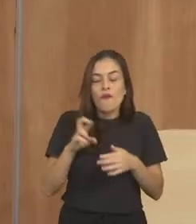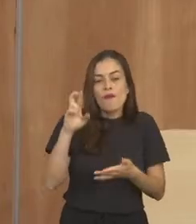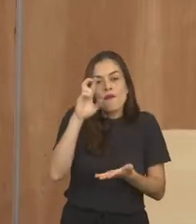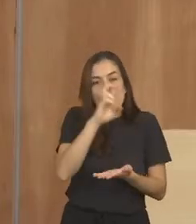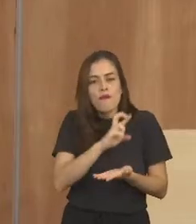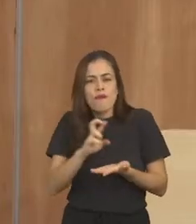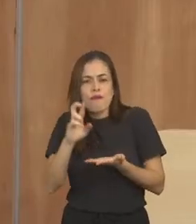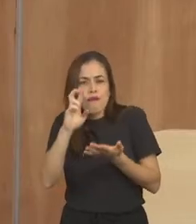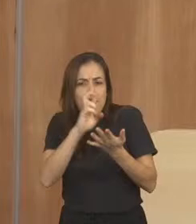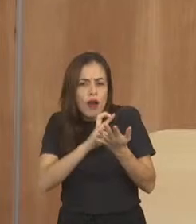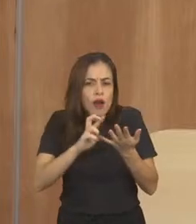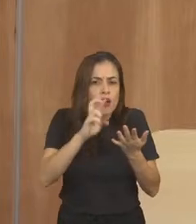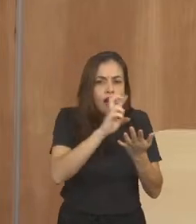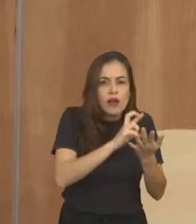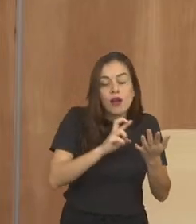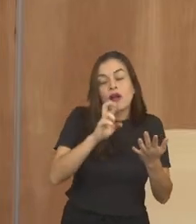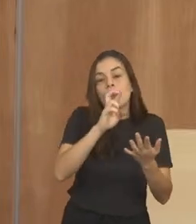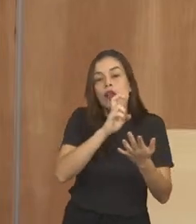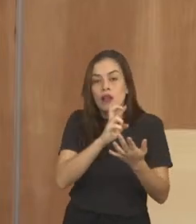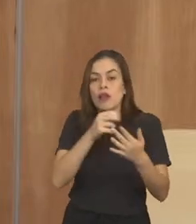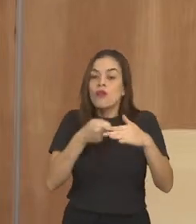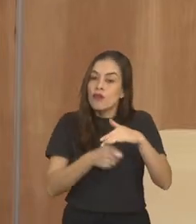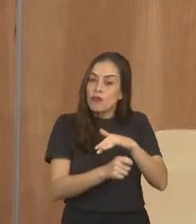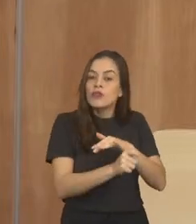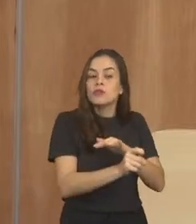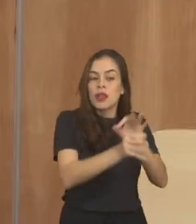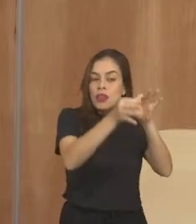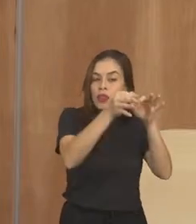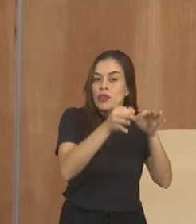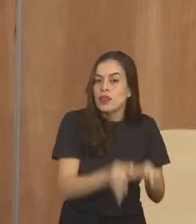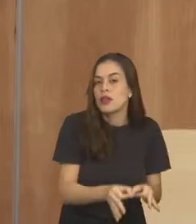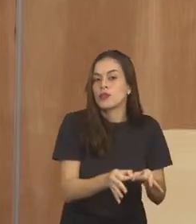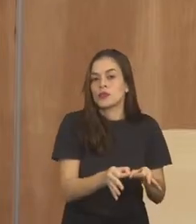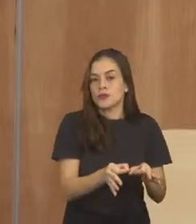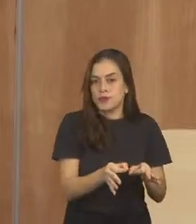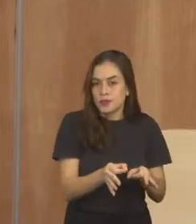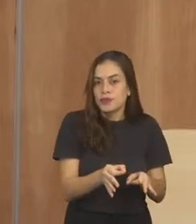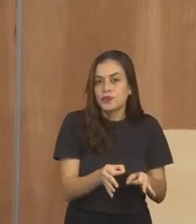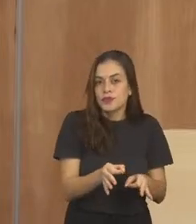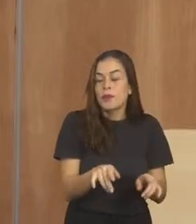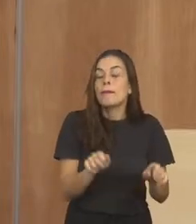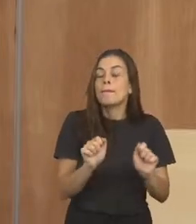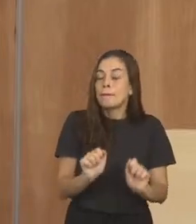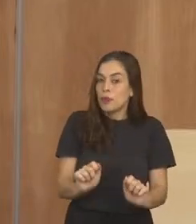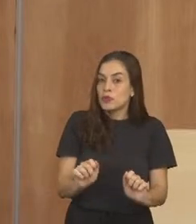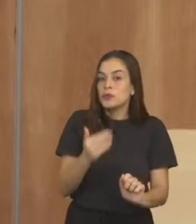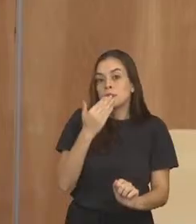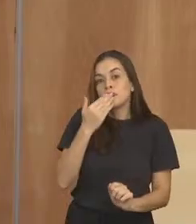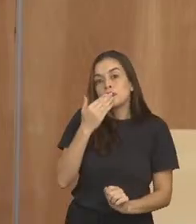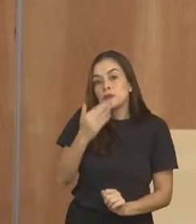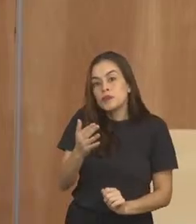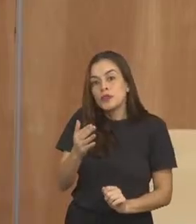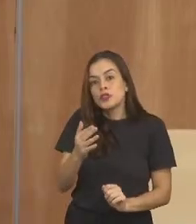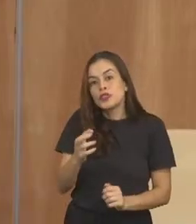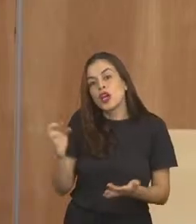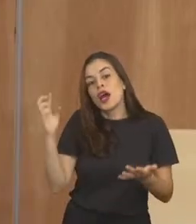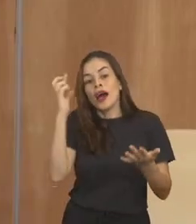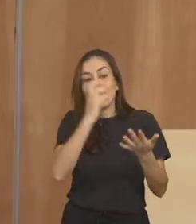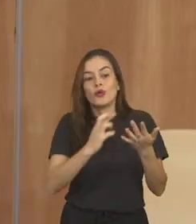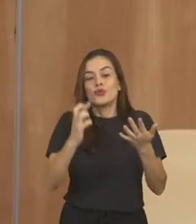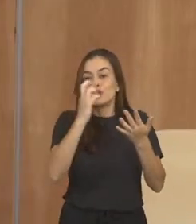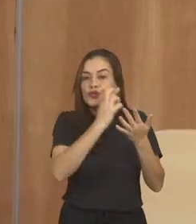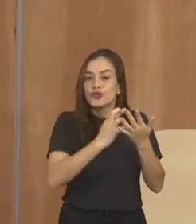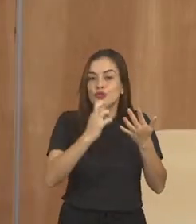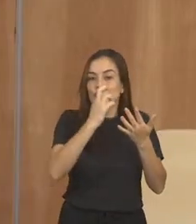fiscalizar a correta aplicação dos recursos, podendo solicitar auditorias e